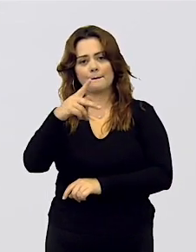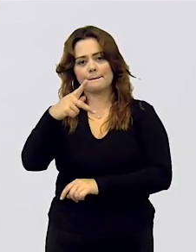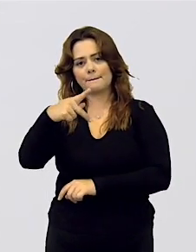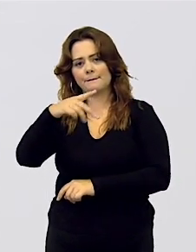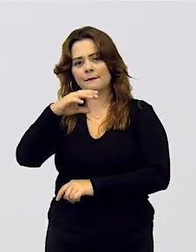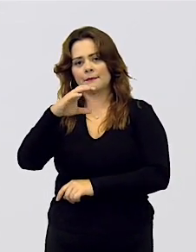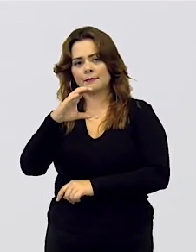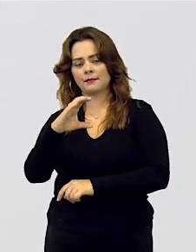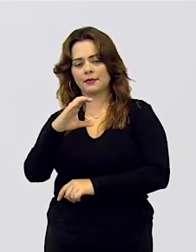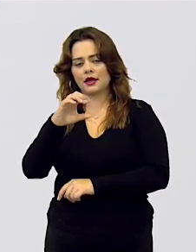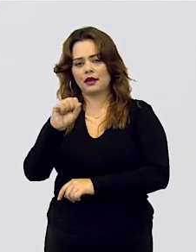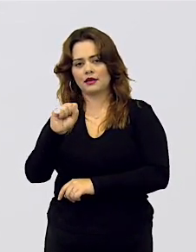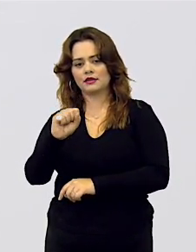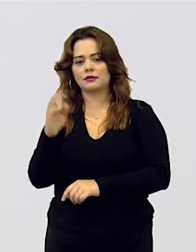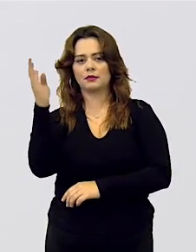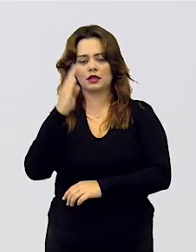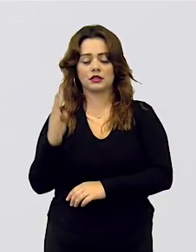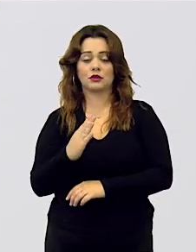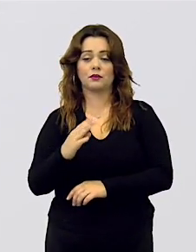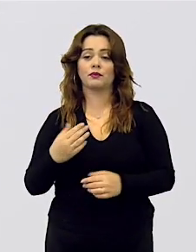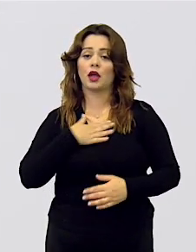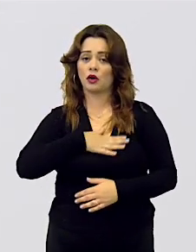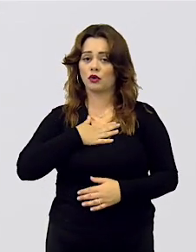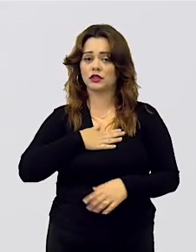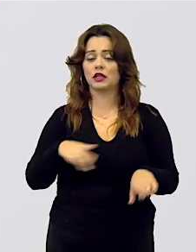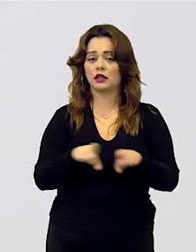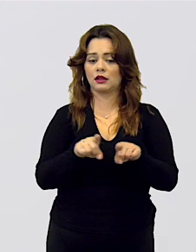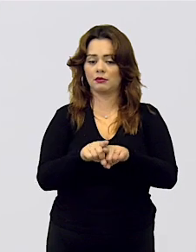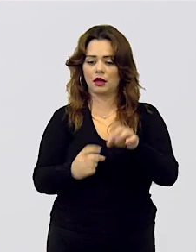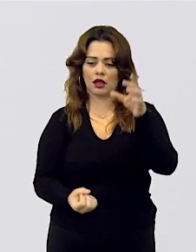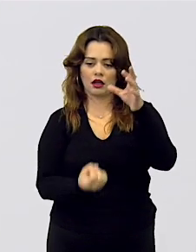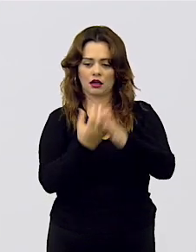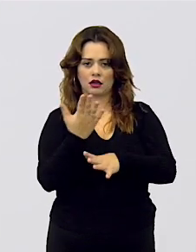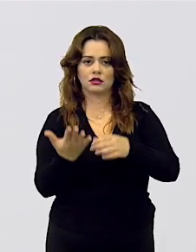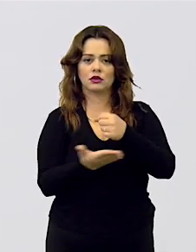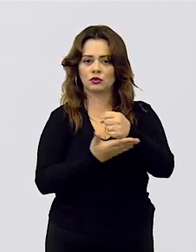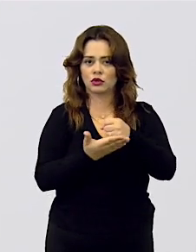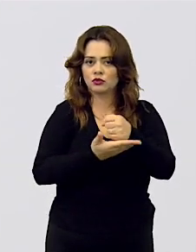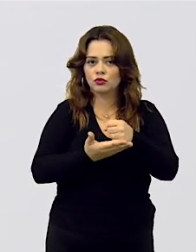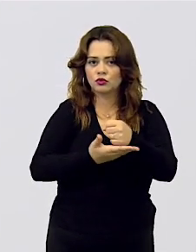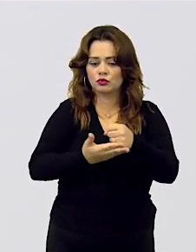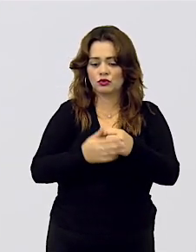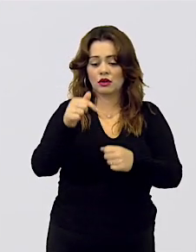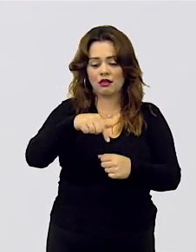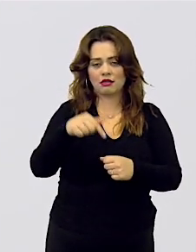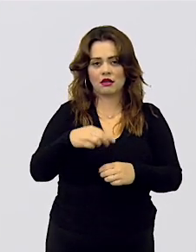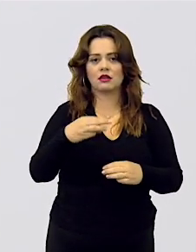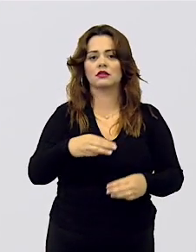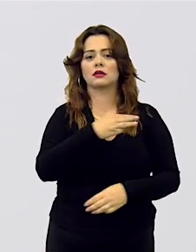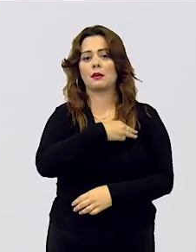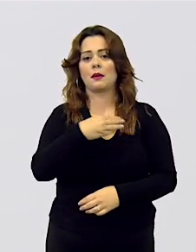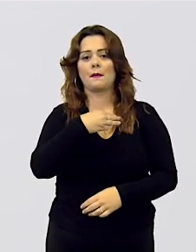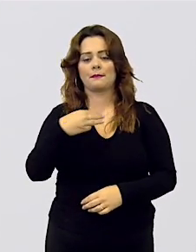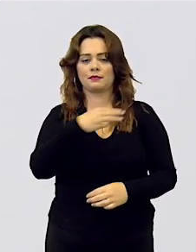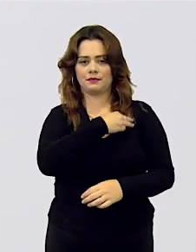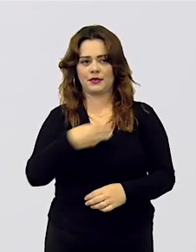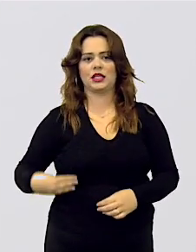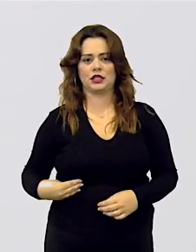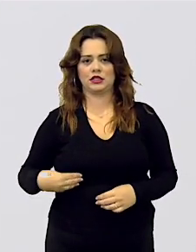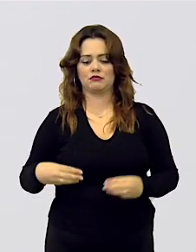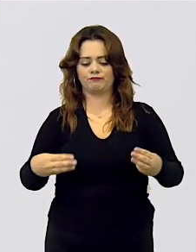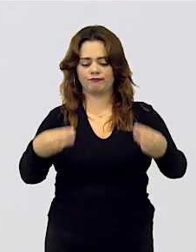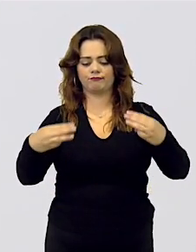Eu também gostaria de ressaltar a criação na estrutura organizacional deste Ministério das relações exteriores